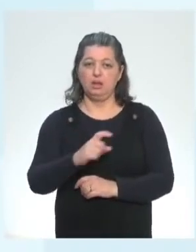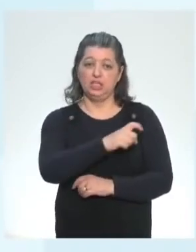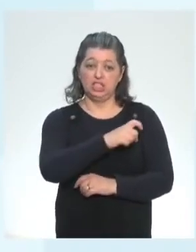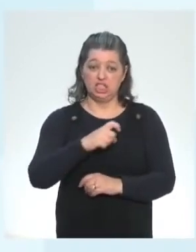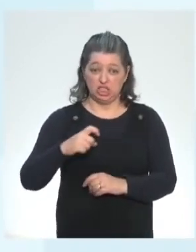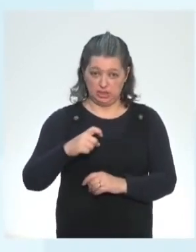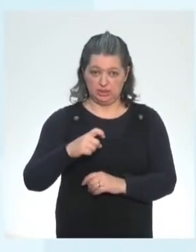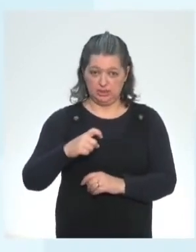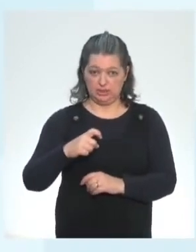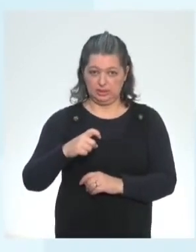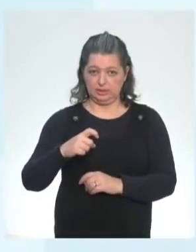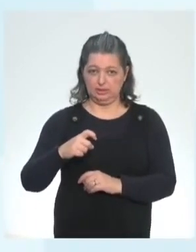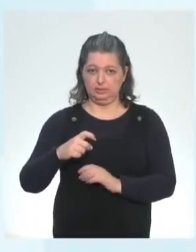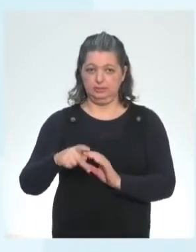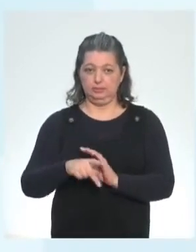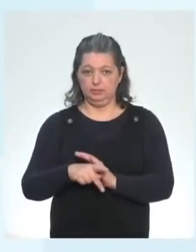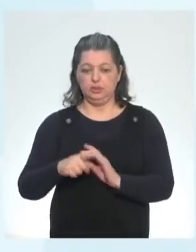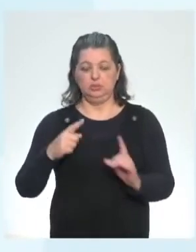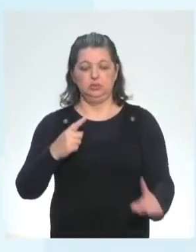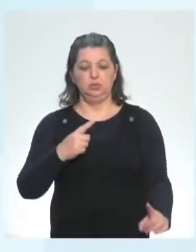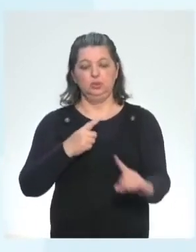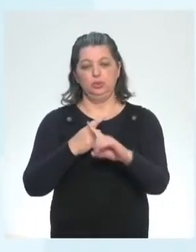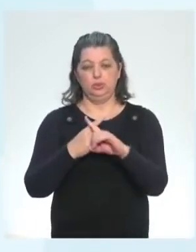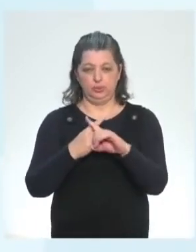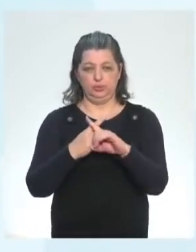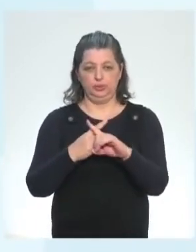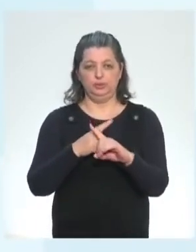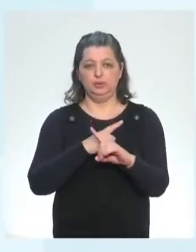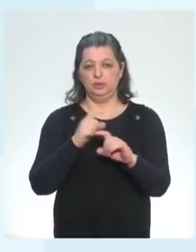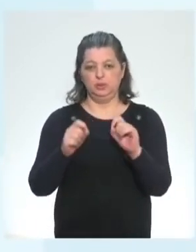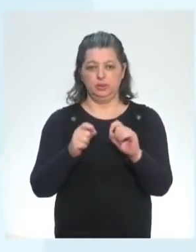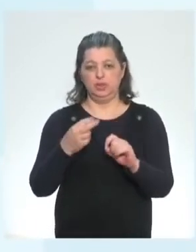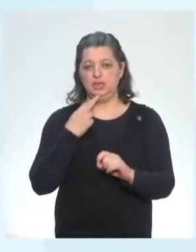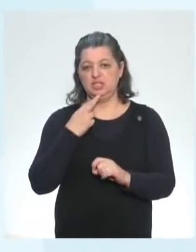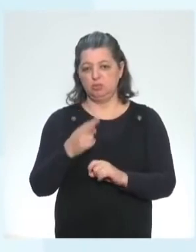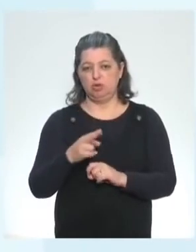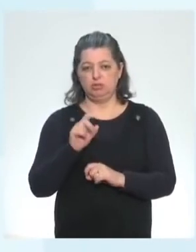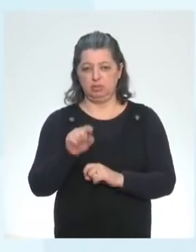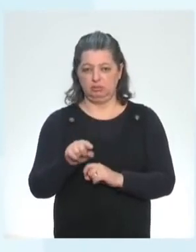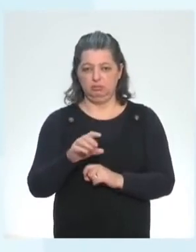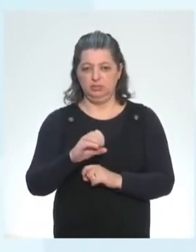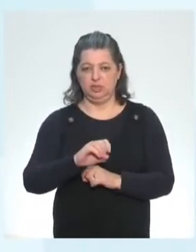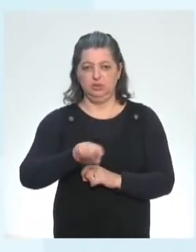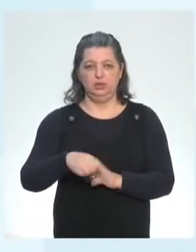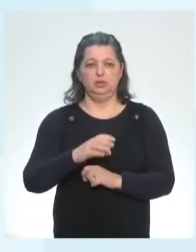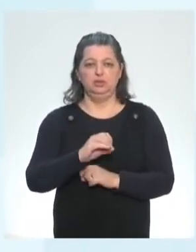X. Multiplico ele em cruz, eu tenho esse resultado,